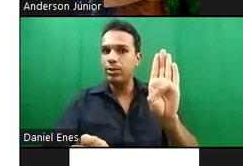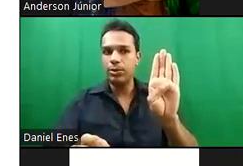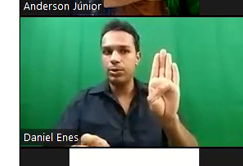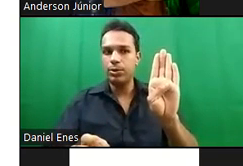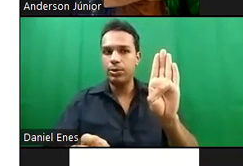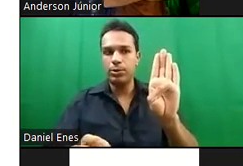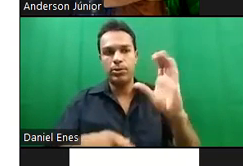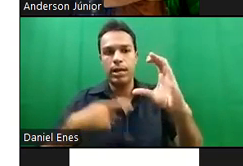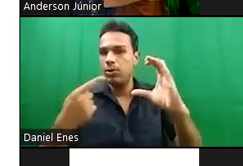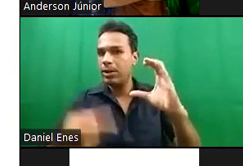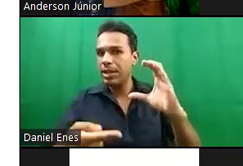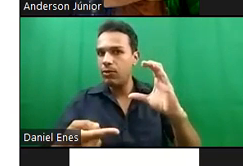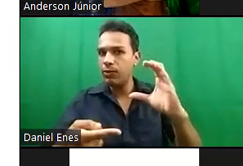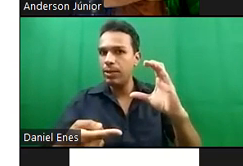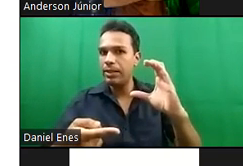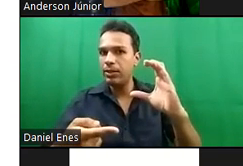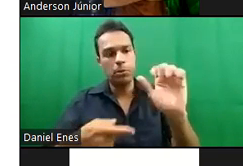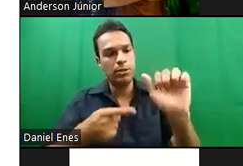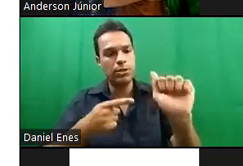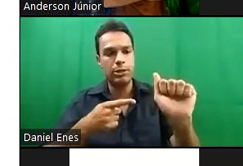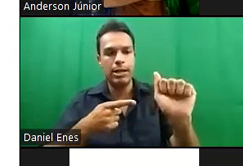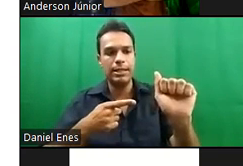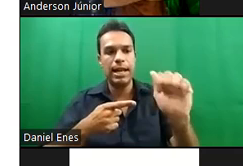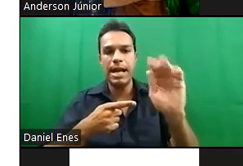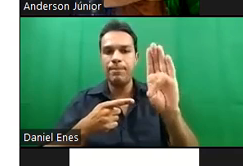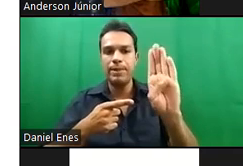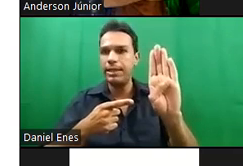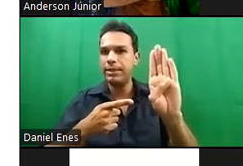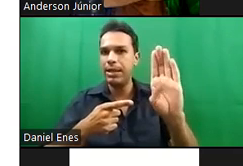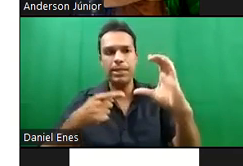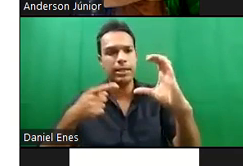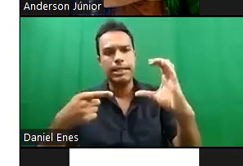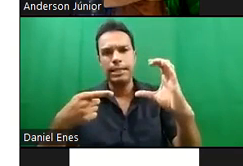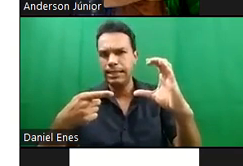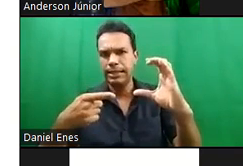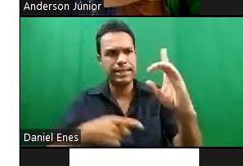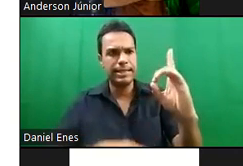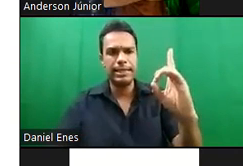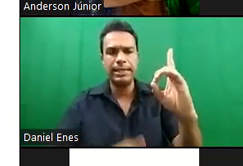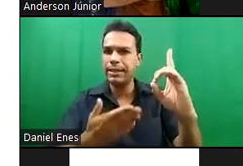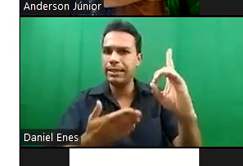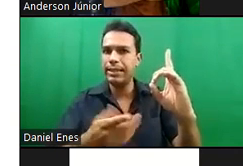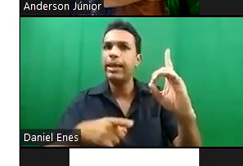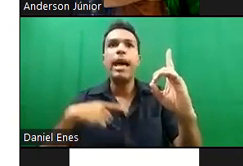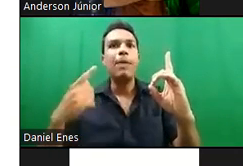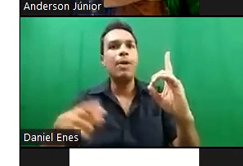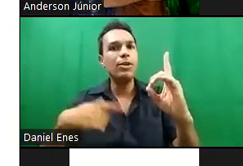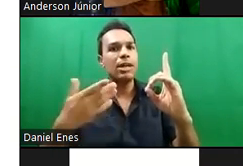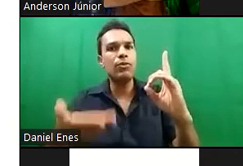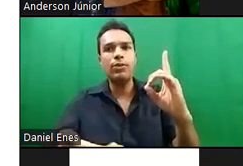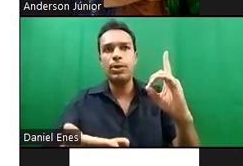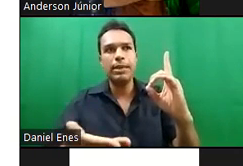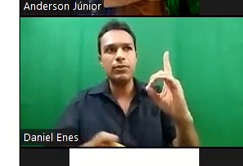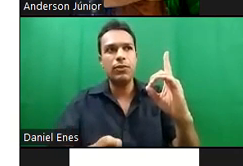outro. Agora está configurada em outro. Eu posso dizer, ó, letra A, letra B, letra C, letra D. A mão